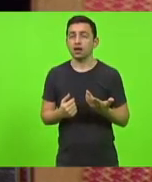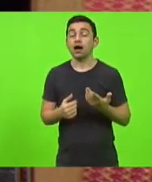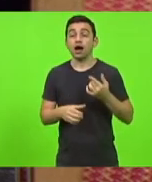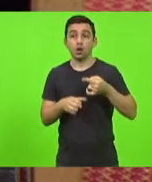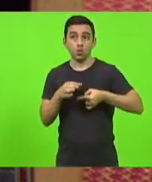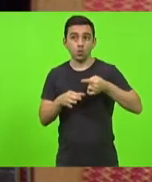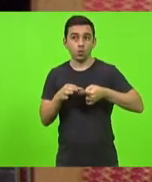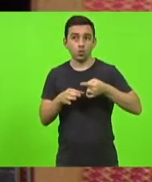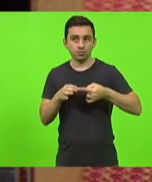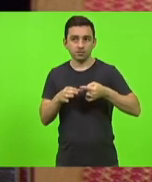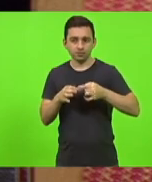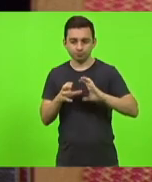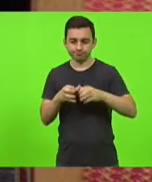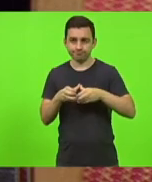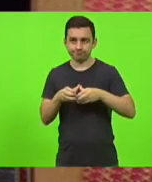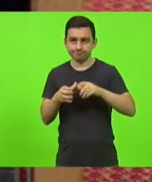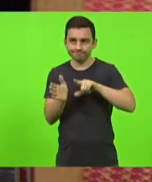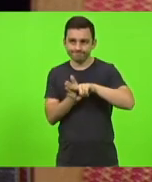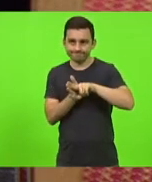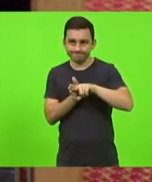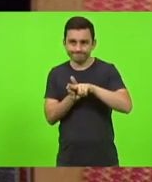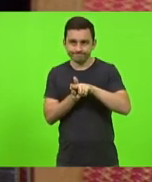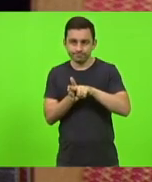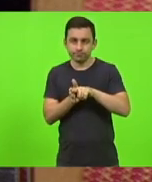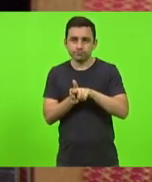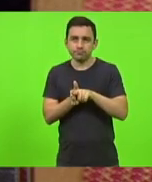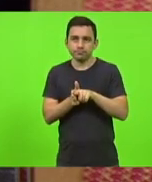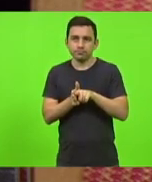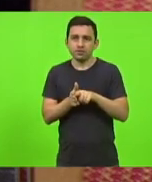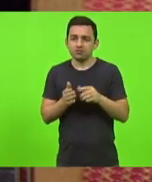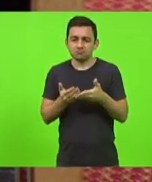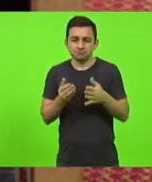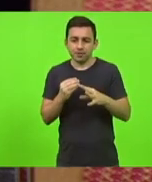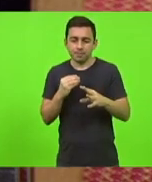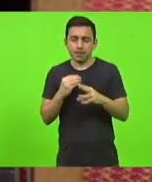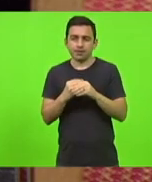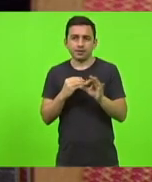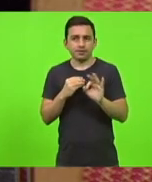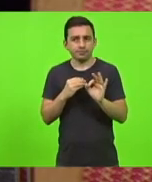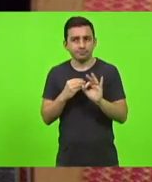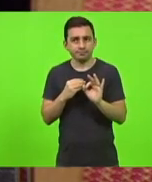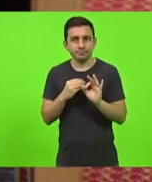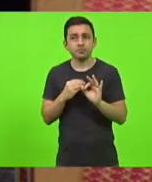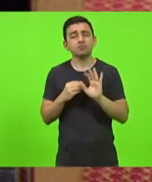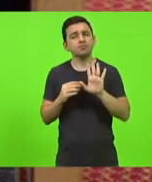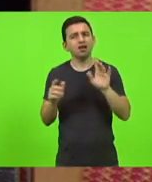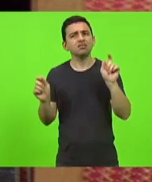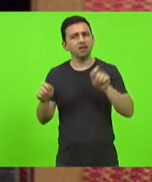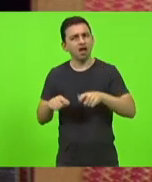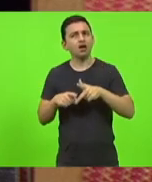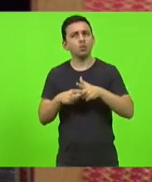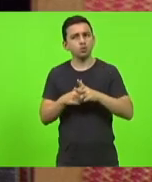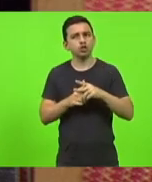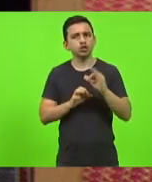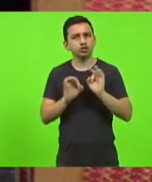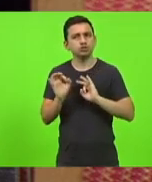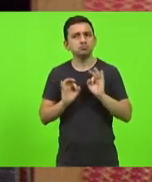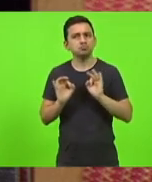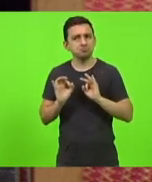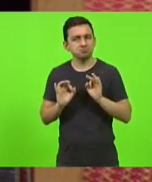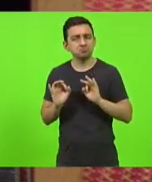analisou sem essa emenda, mas nós podemos corrigir aí